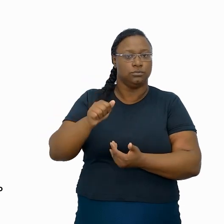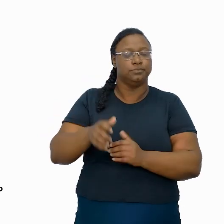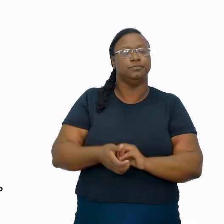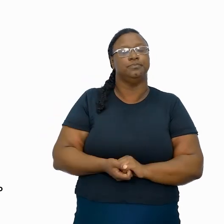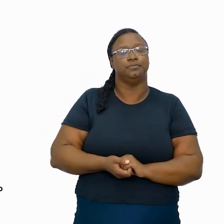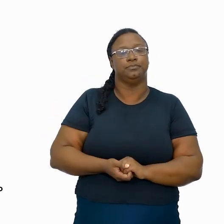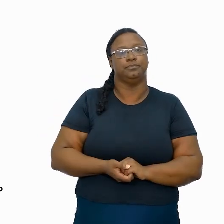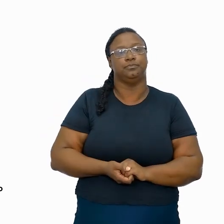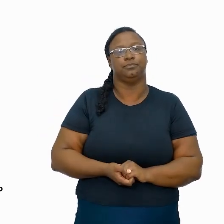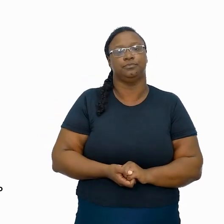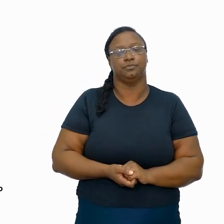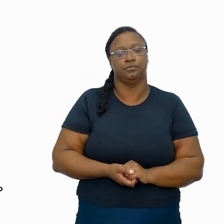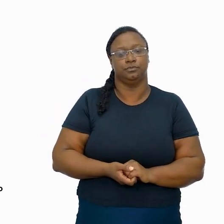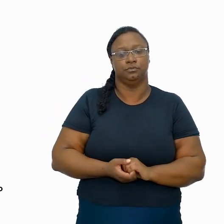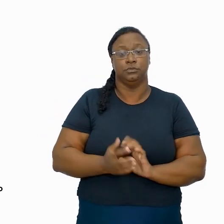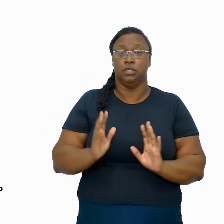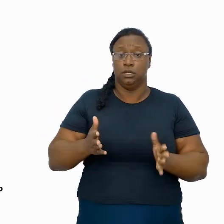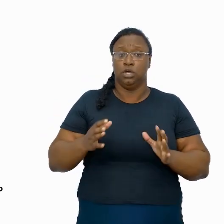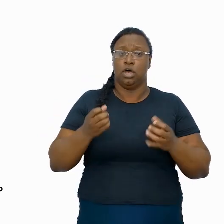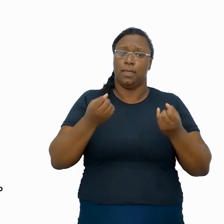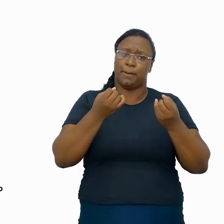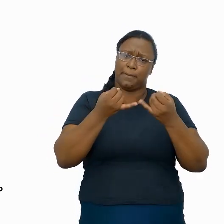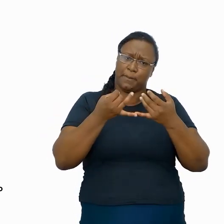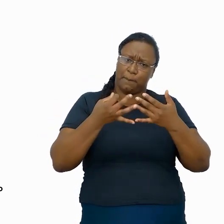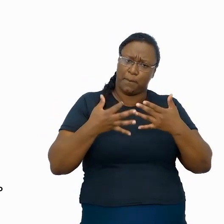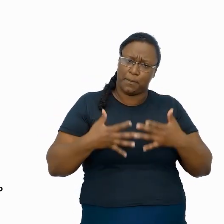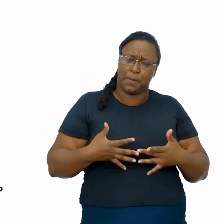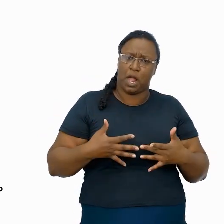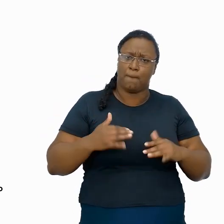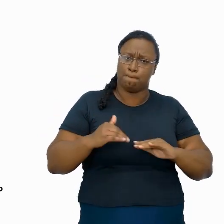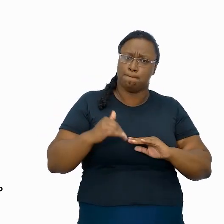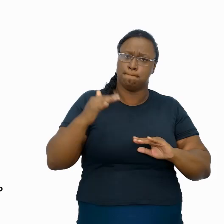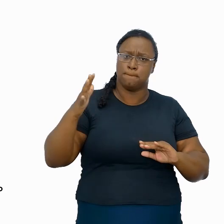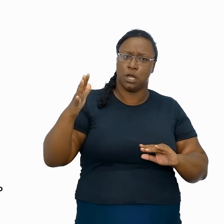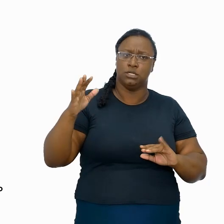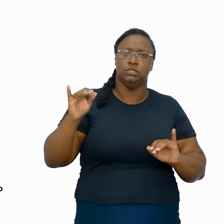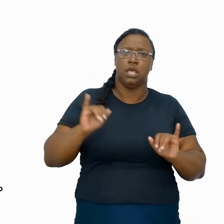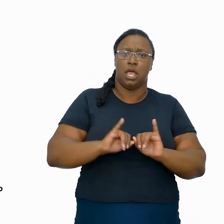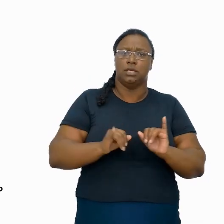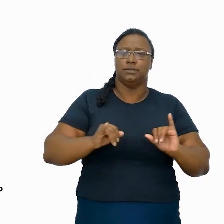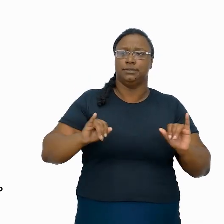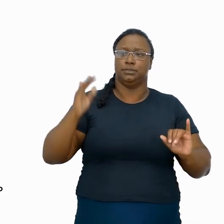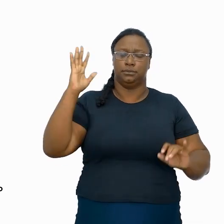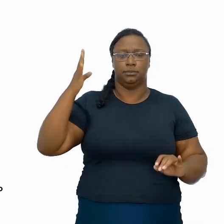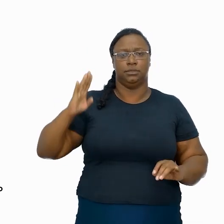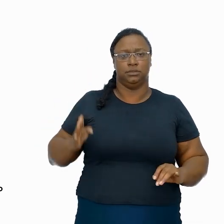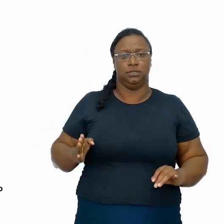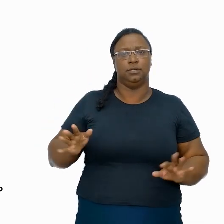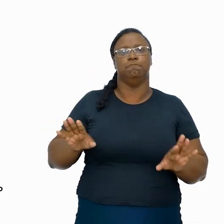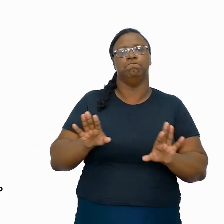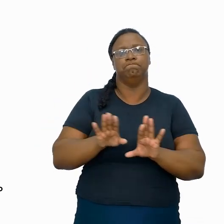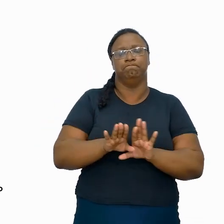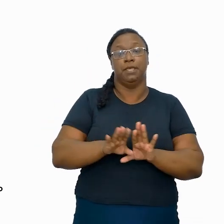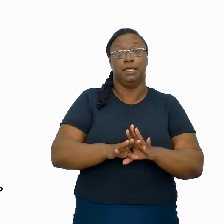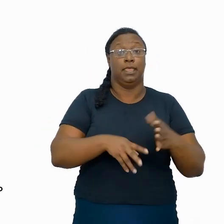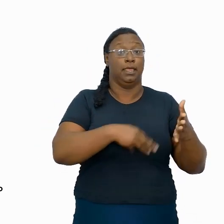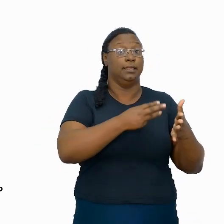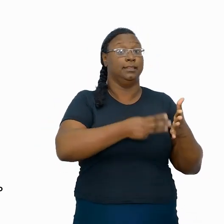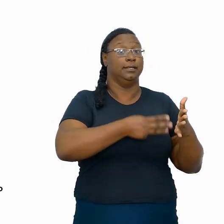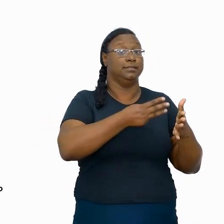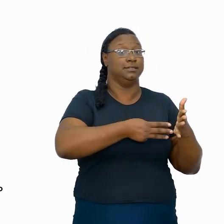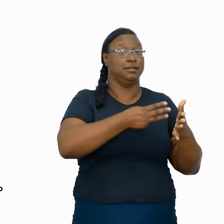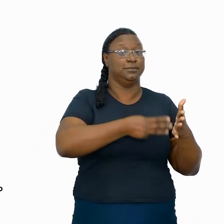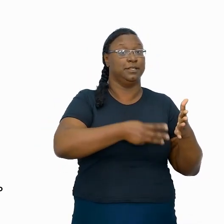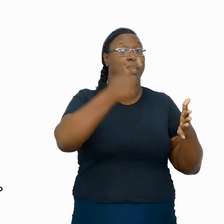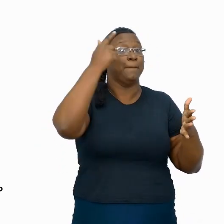e agora especifica um pouco mais, né, para a matriz elétrica brasileira. Depois, o terceiro passo, né,